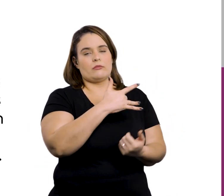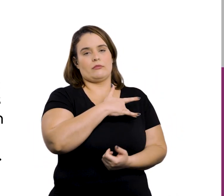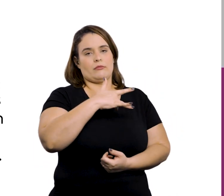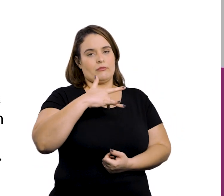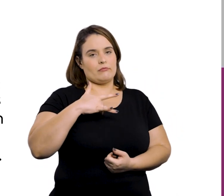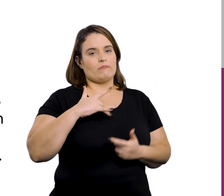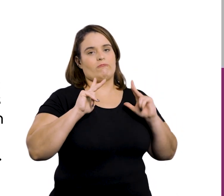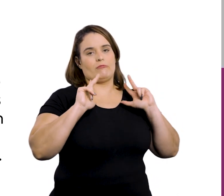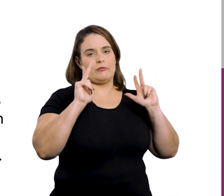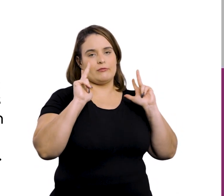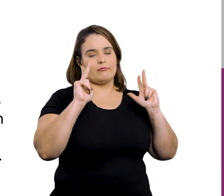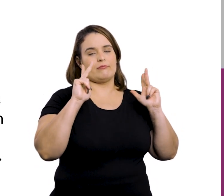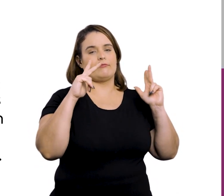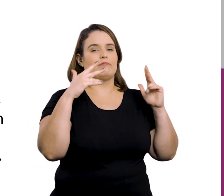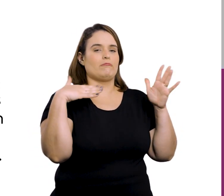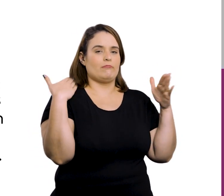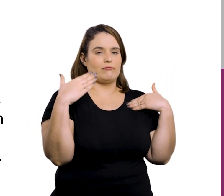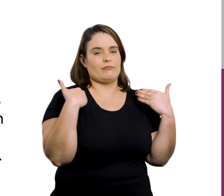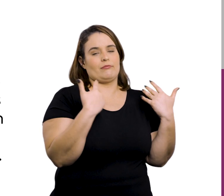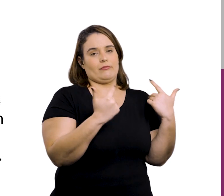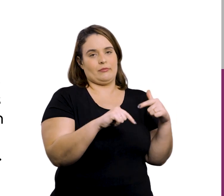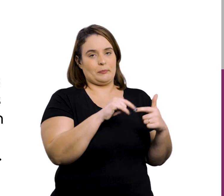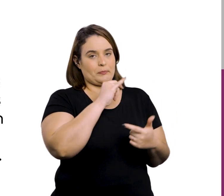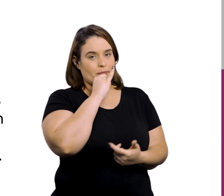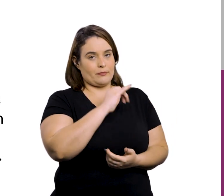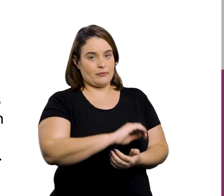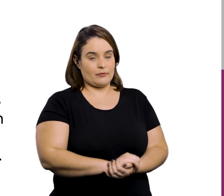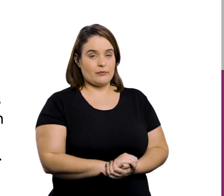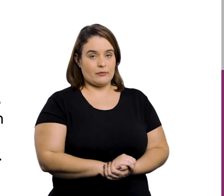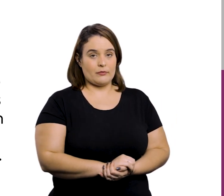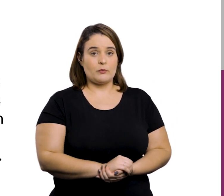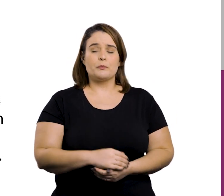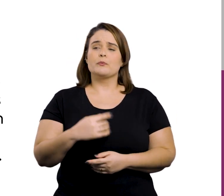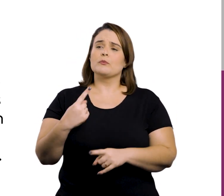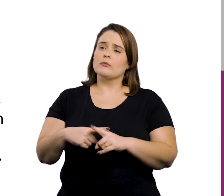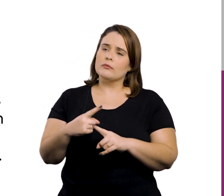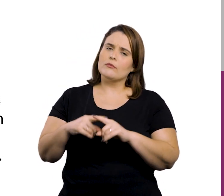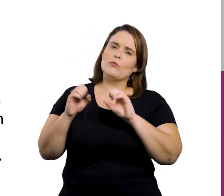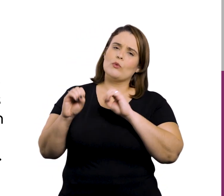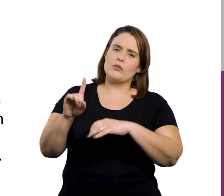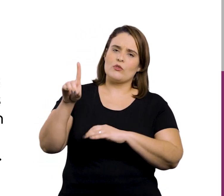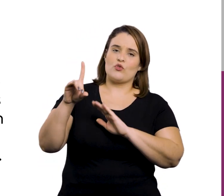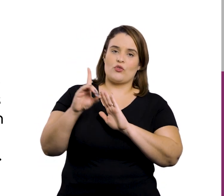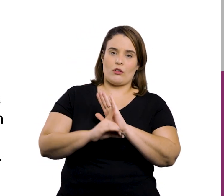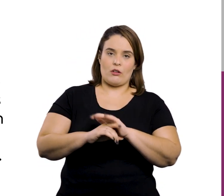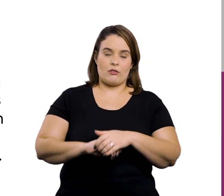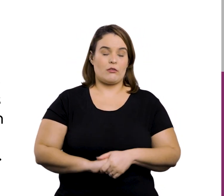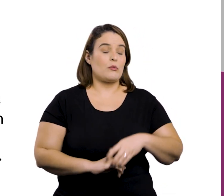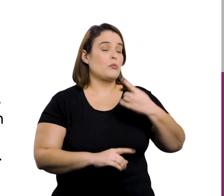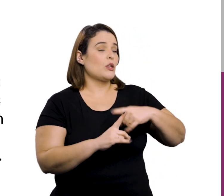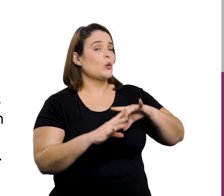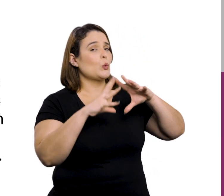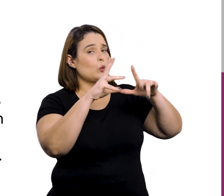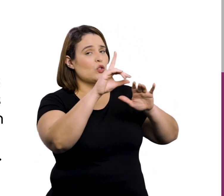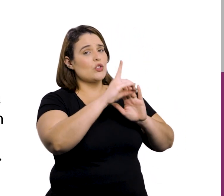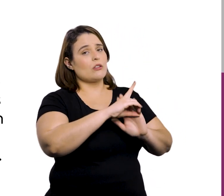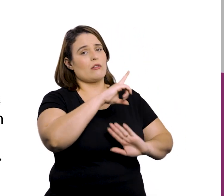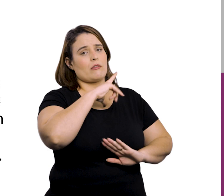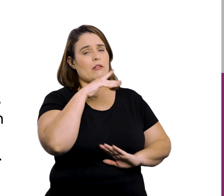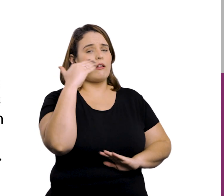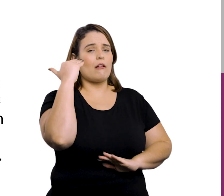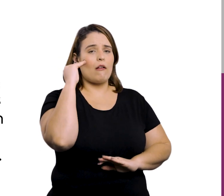alimentação, a saúde, o lazer e o trabalho, por exemplo. Por que a educação é um direito? porque todas e todos têm direito